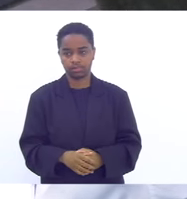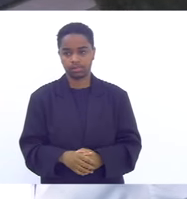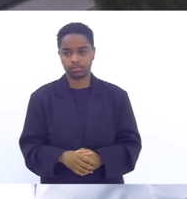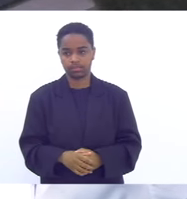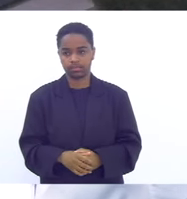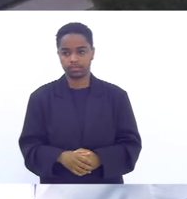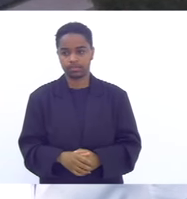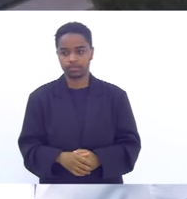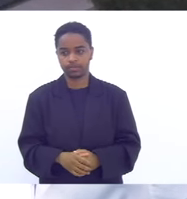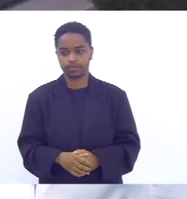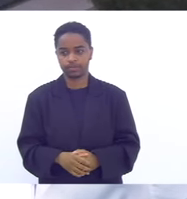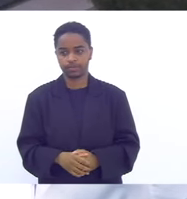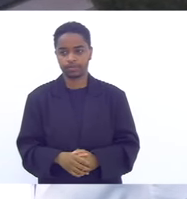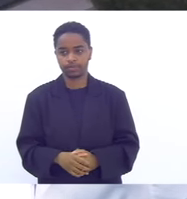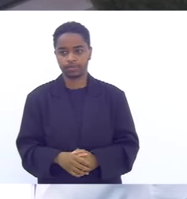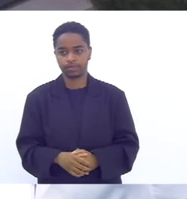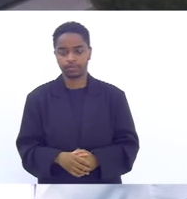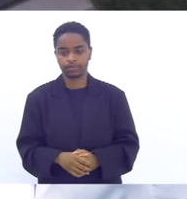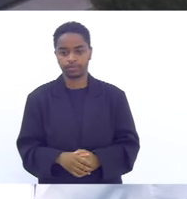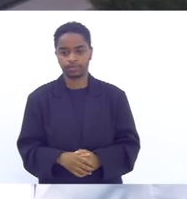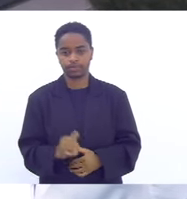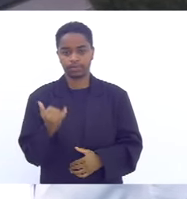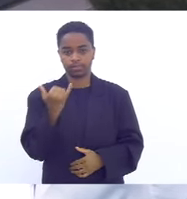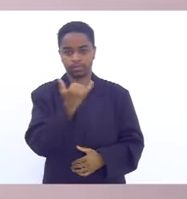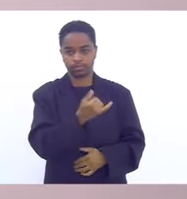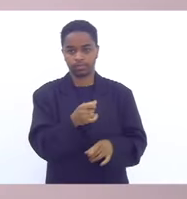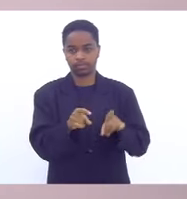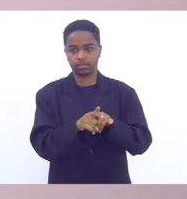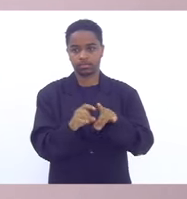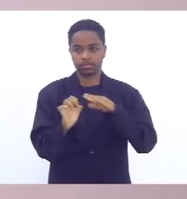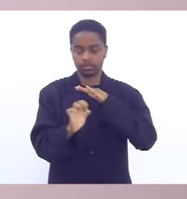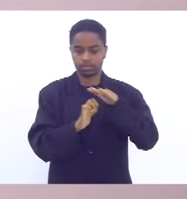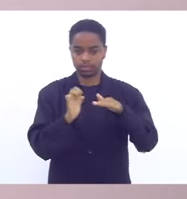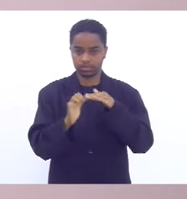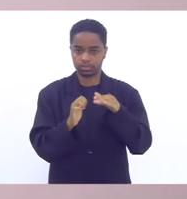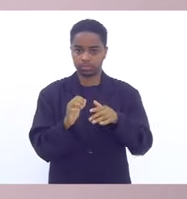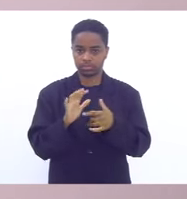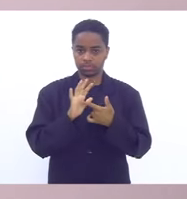Perfeito. Faço a notificação aqui da empresa também para que apresente o balanço contábil,